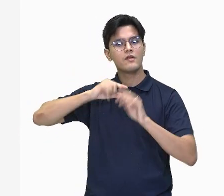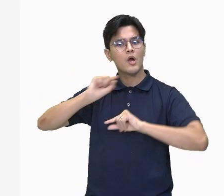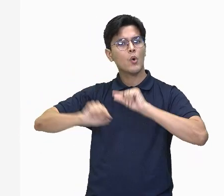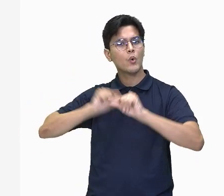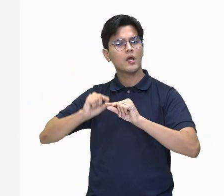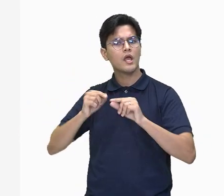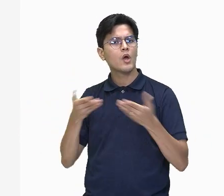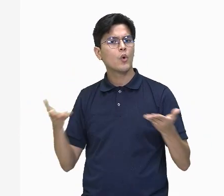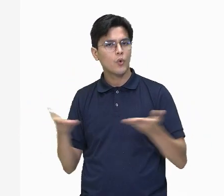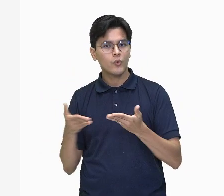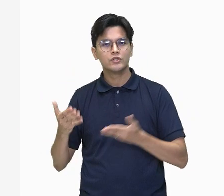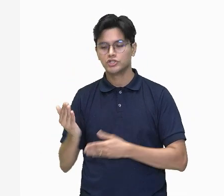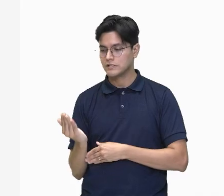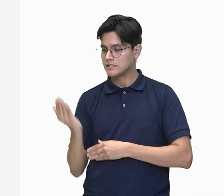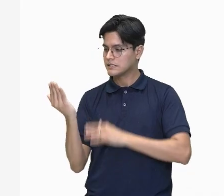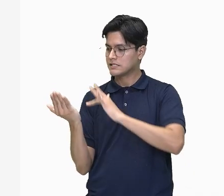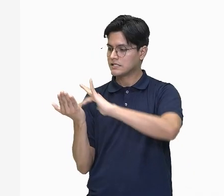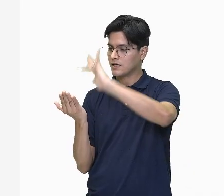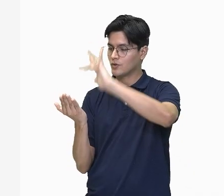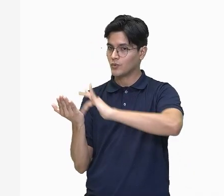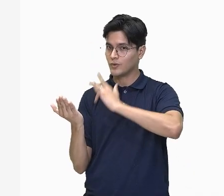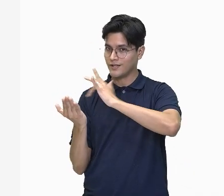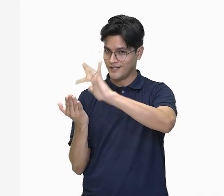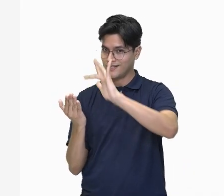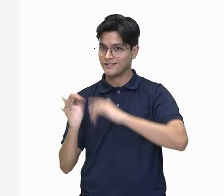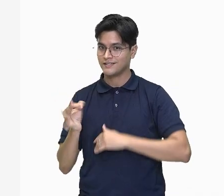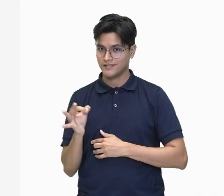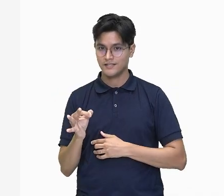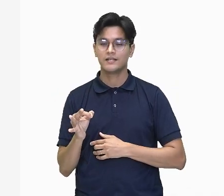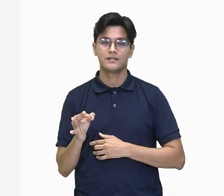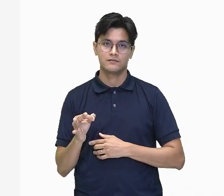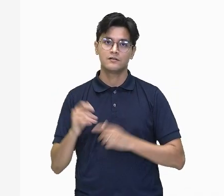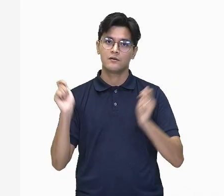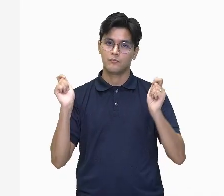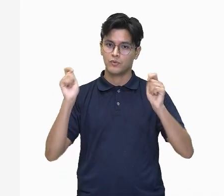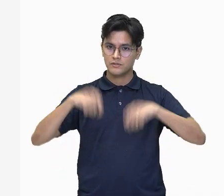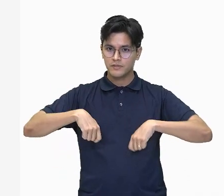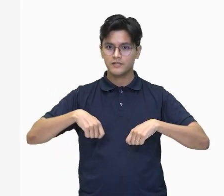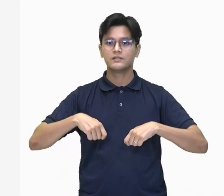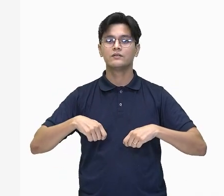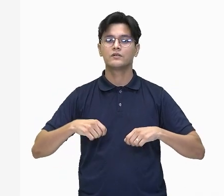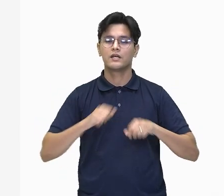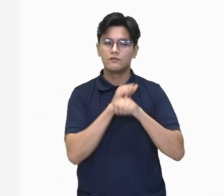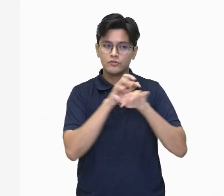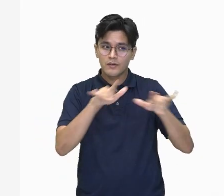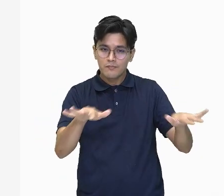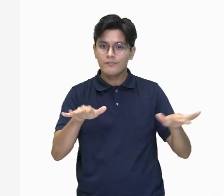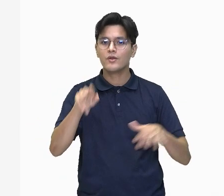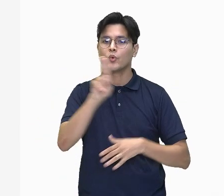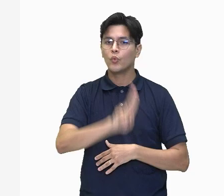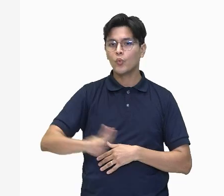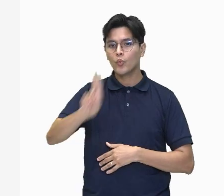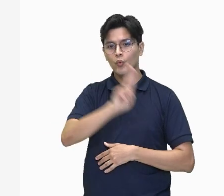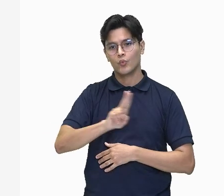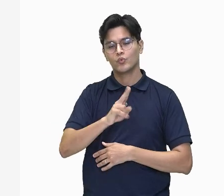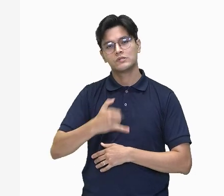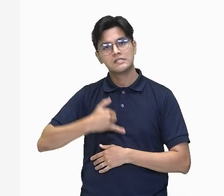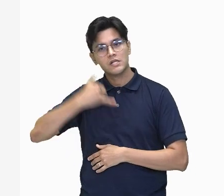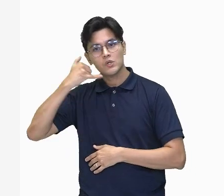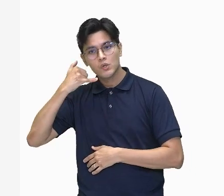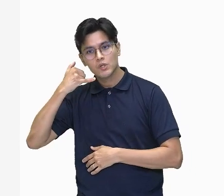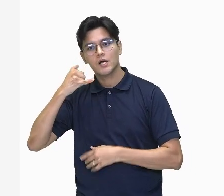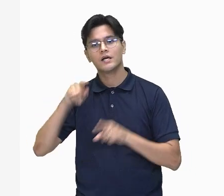nosso celular. Então, popularizando aí os telefones celulares e os smartphones, certo? Temos